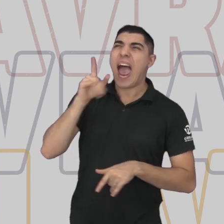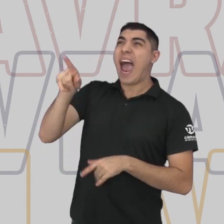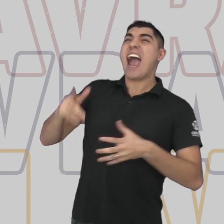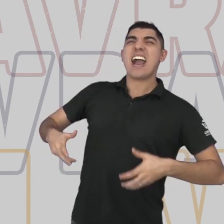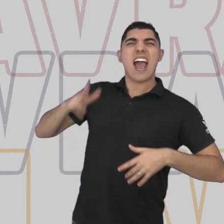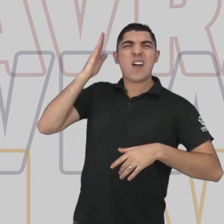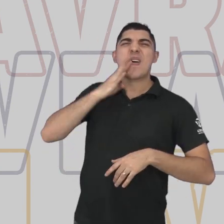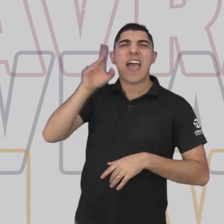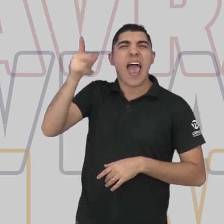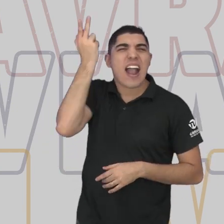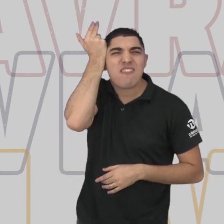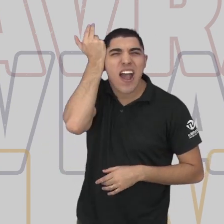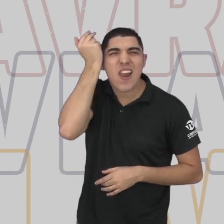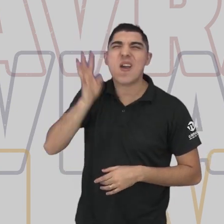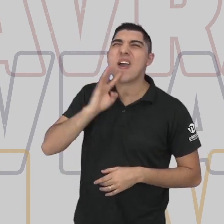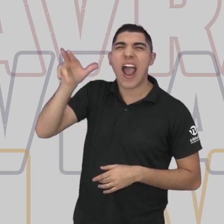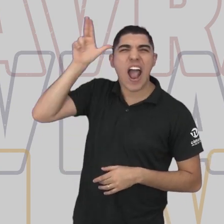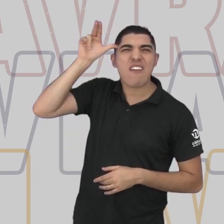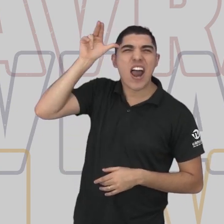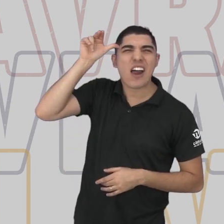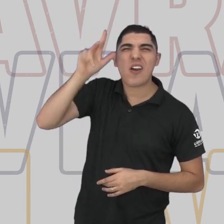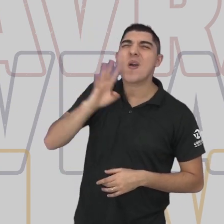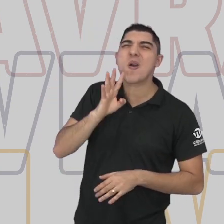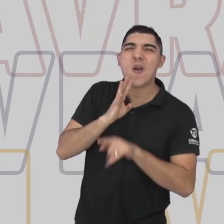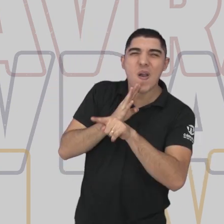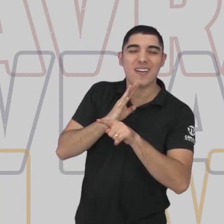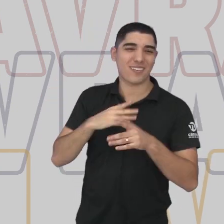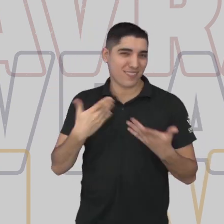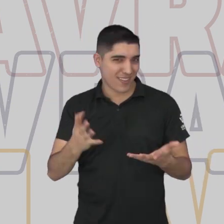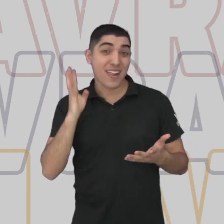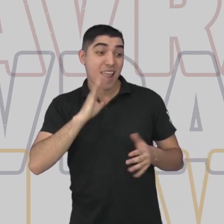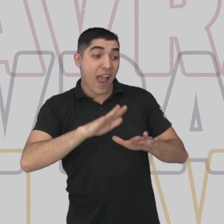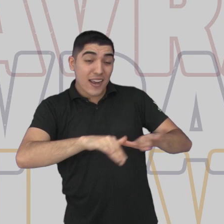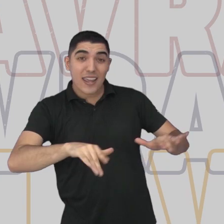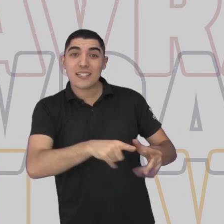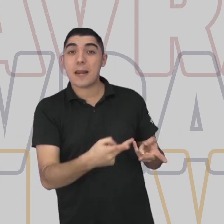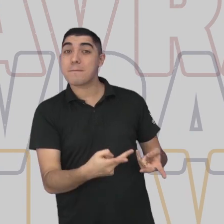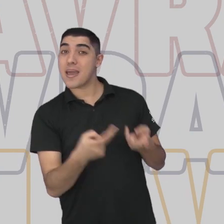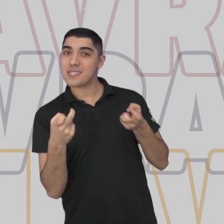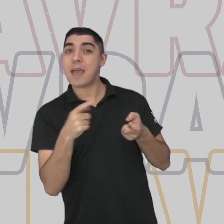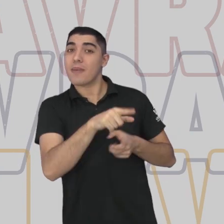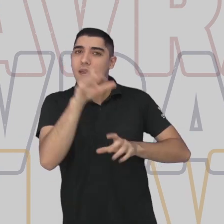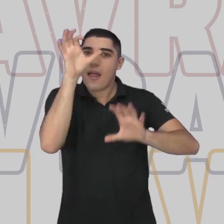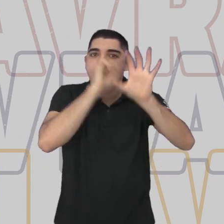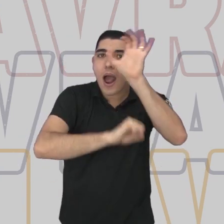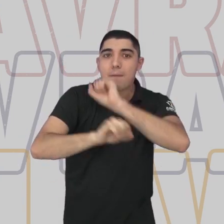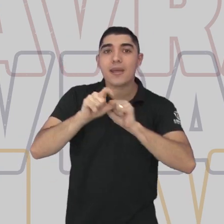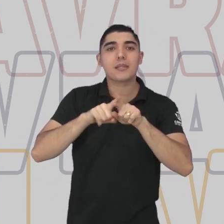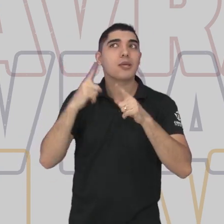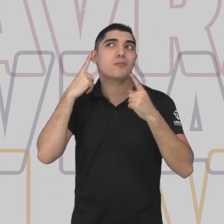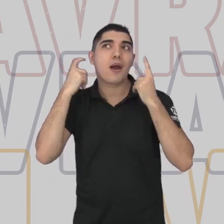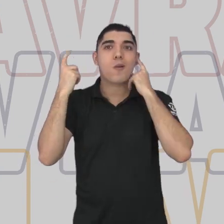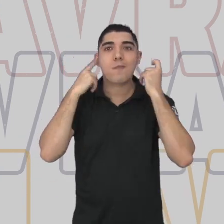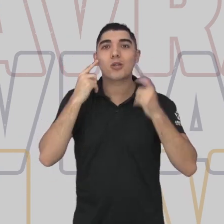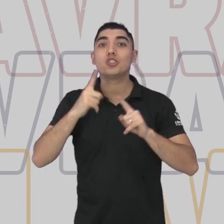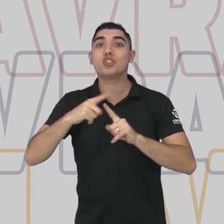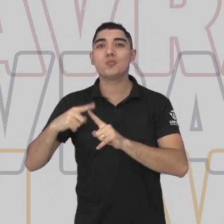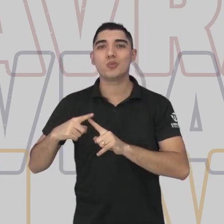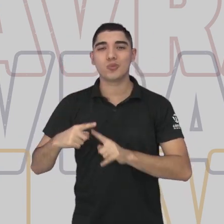cavalo, é o cavalo. Então isso aí é muito legal, acaba elas mesmas já percebendo e aprende também, né, alguns sons,